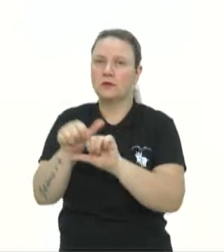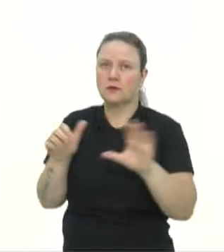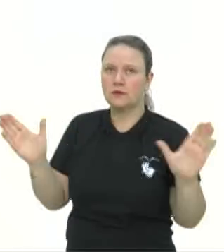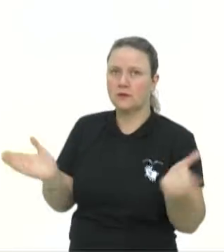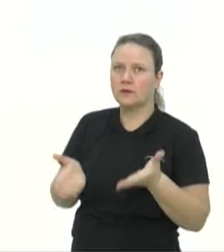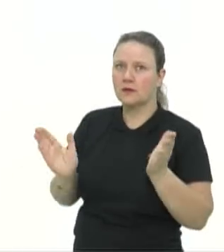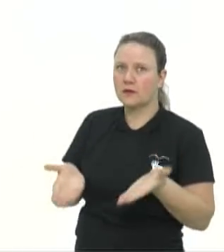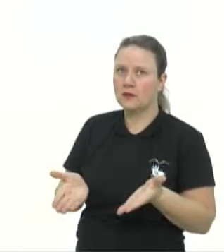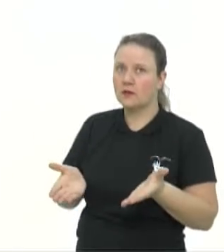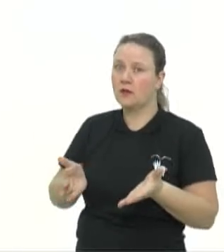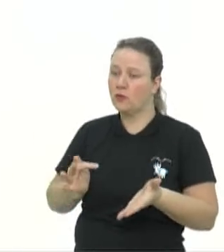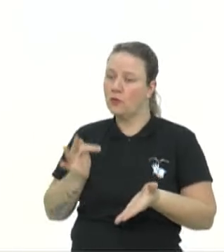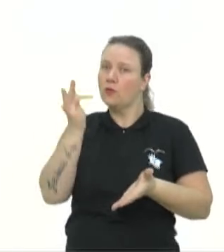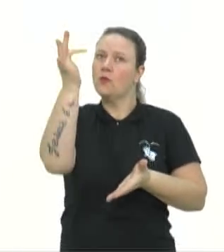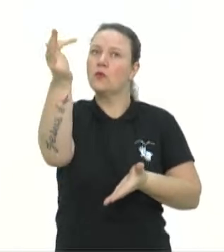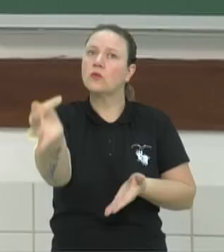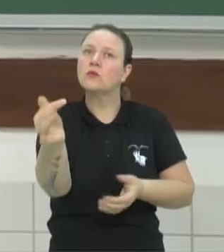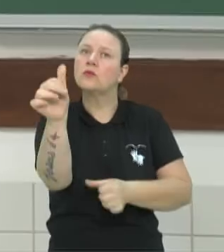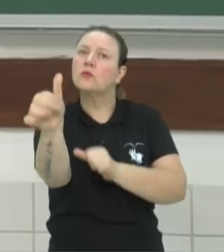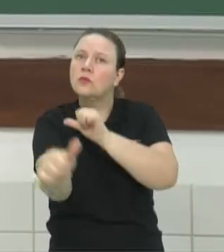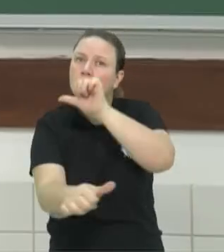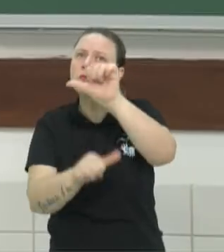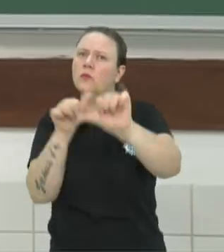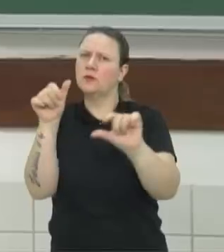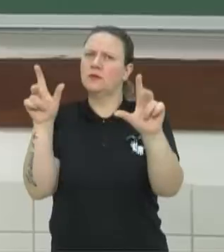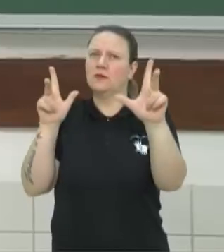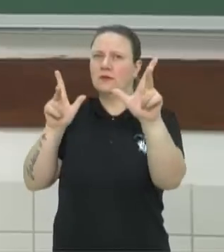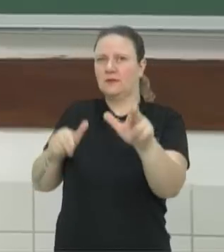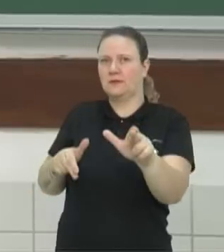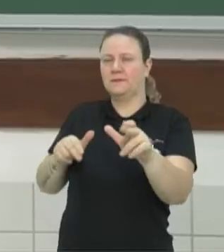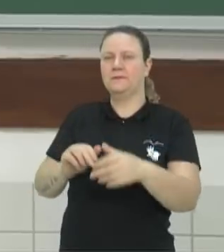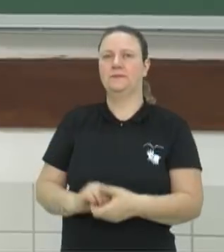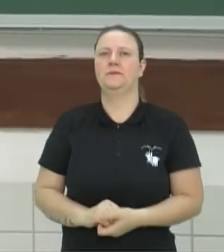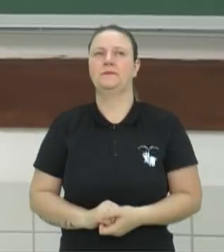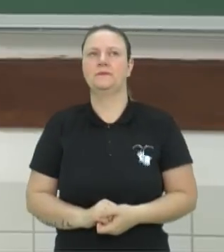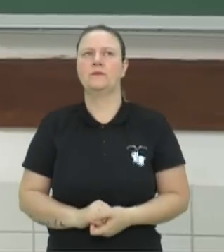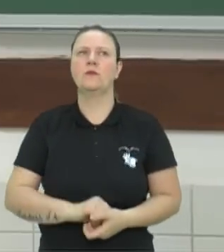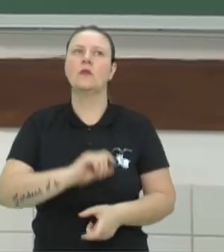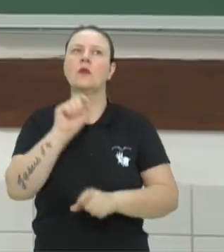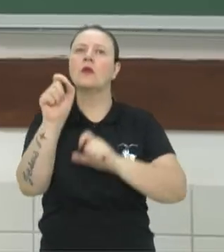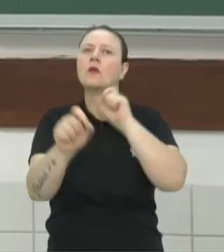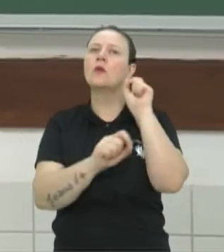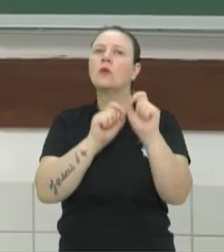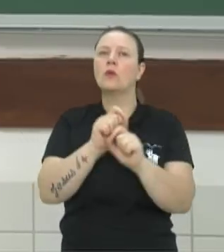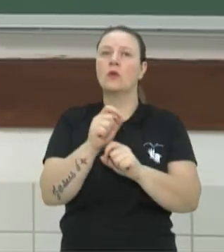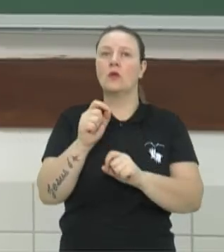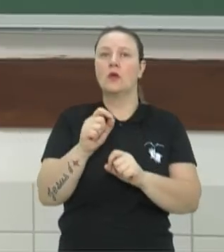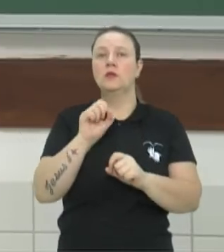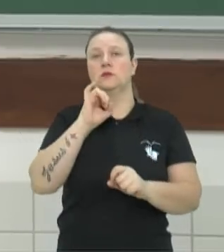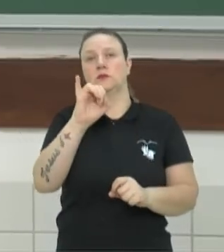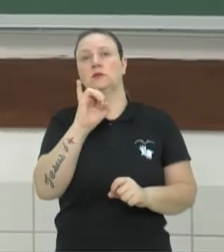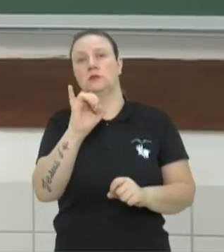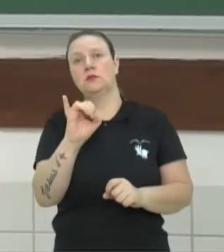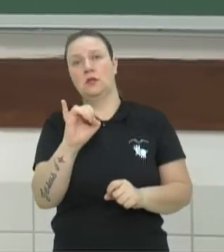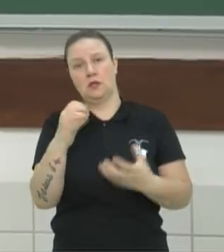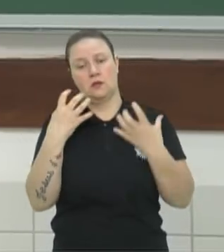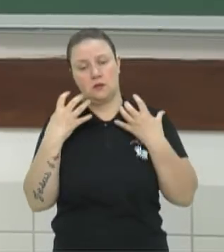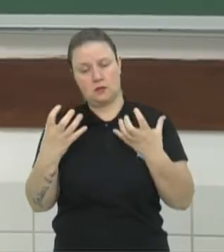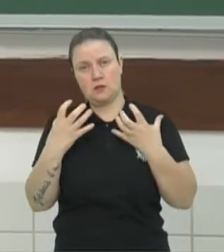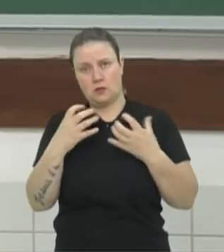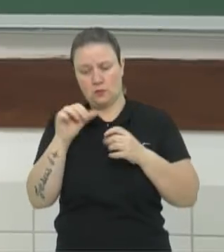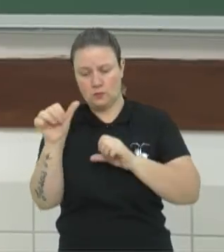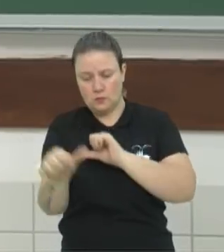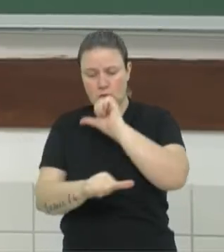molda o futuro. O que ele está querendo dizer com esse trechinho dessa música? Que para alguma coisa ser alterada,